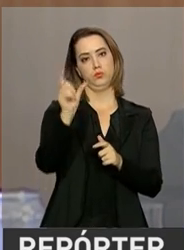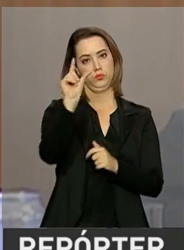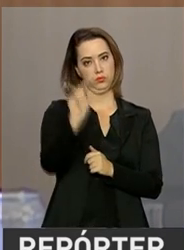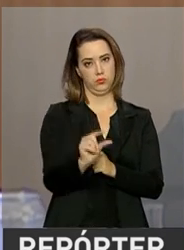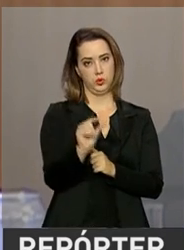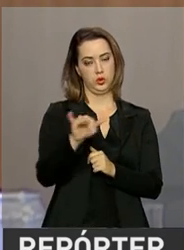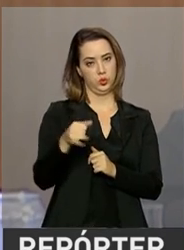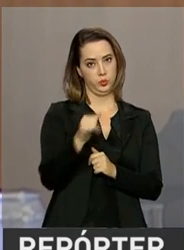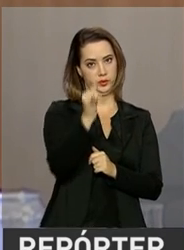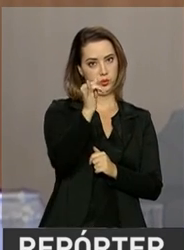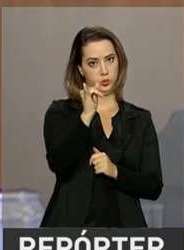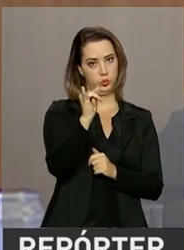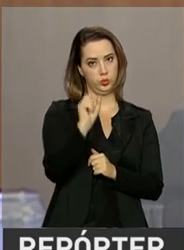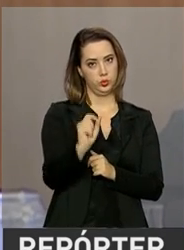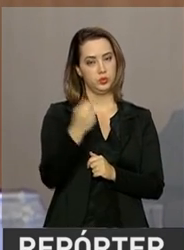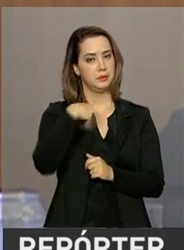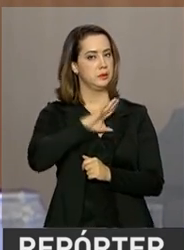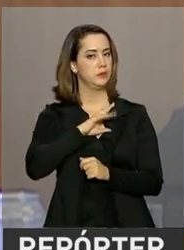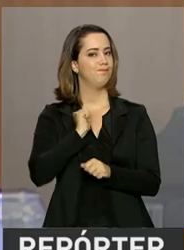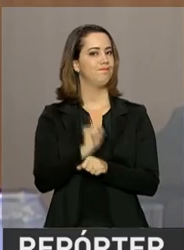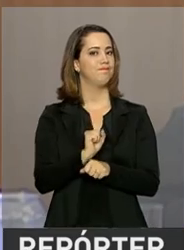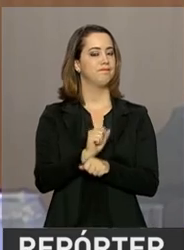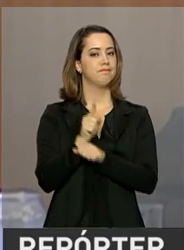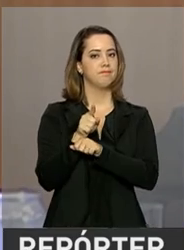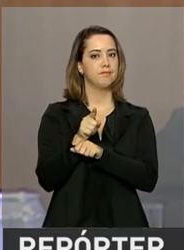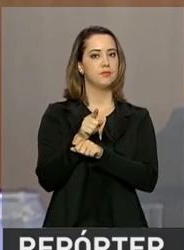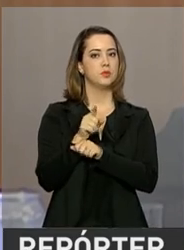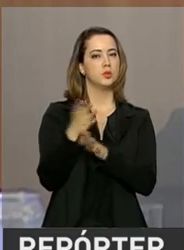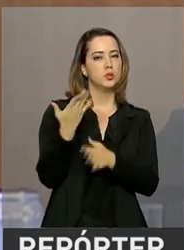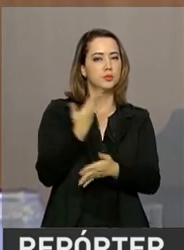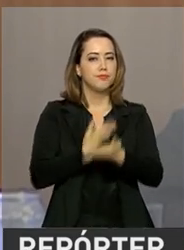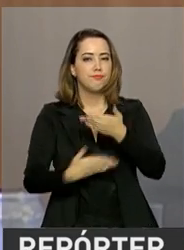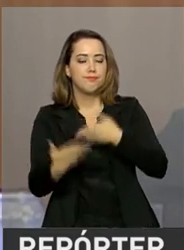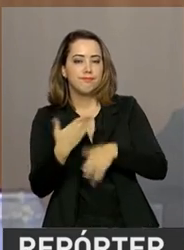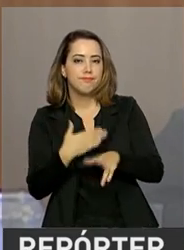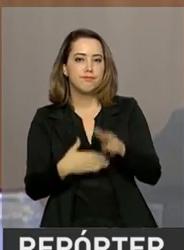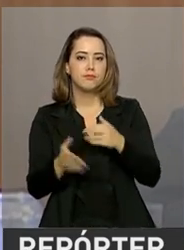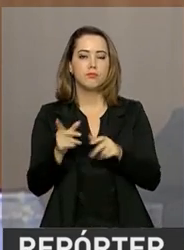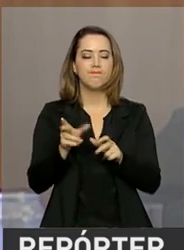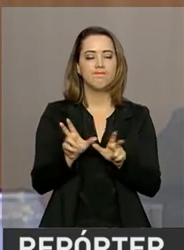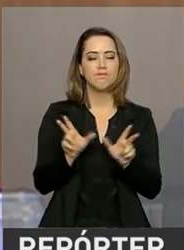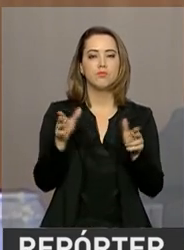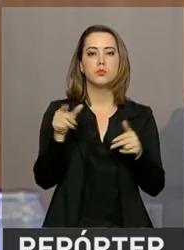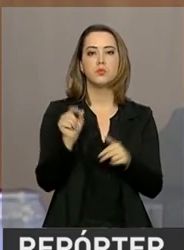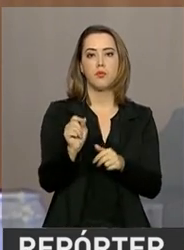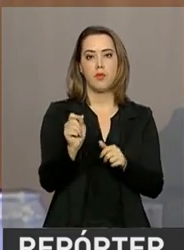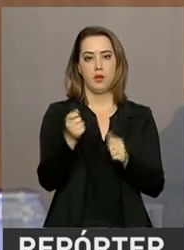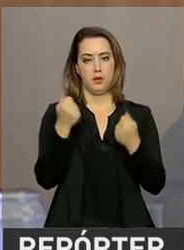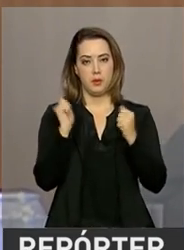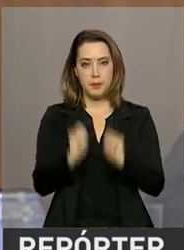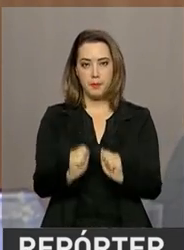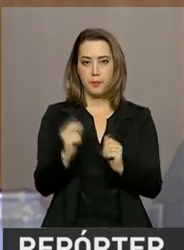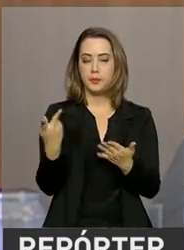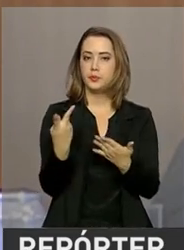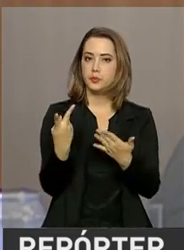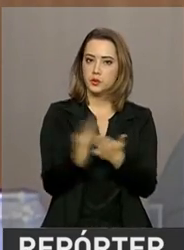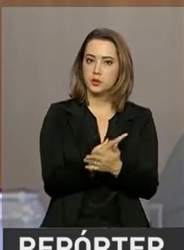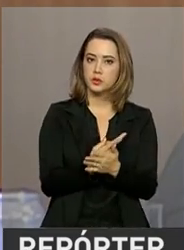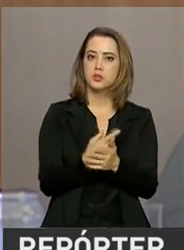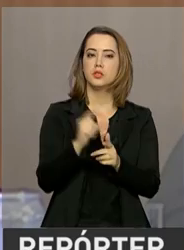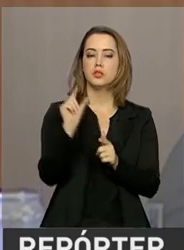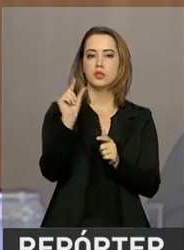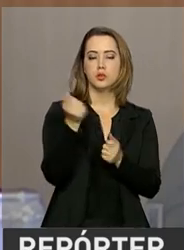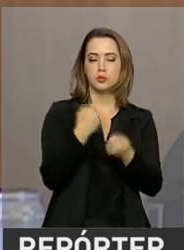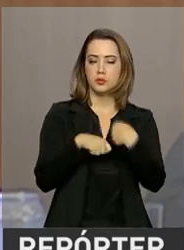de juros ou não acho que todos nós esperamos que as condições se apresentem para a flexibilização das condições